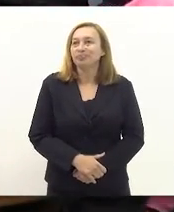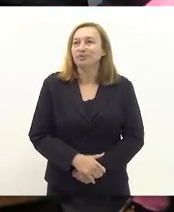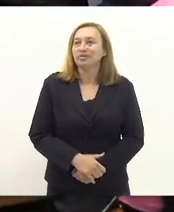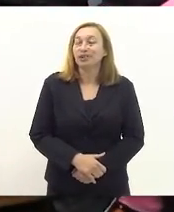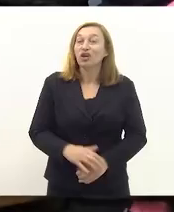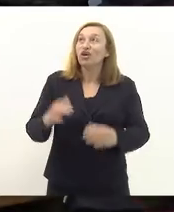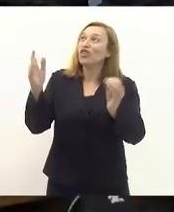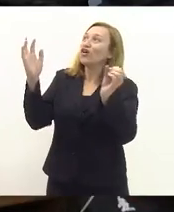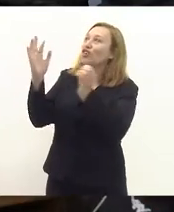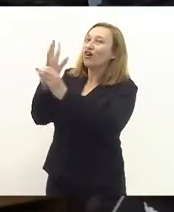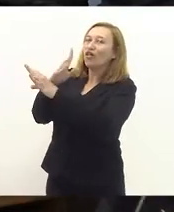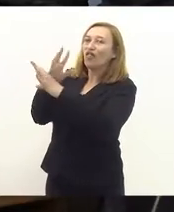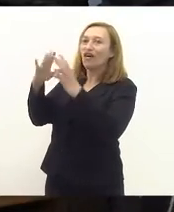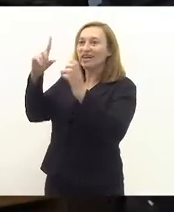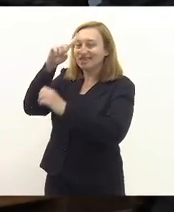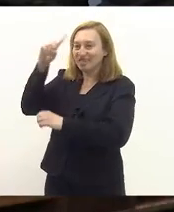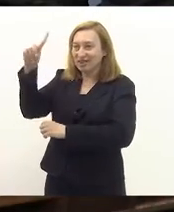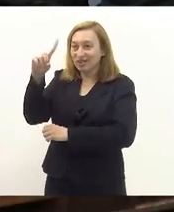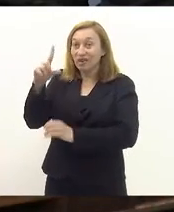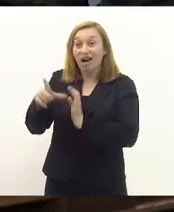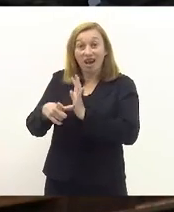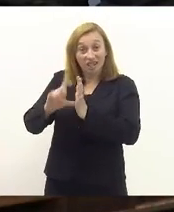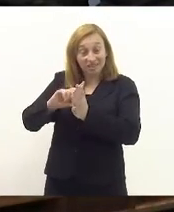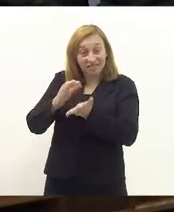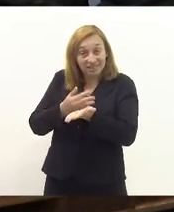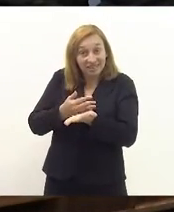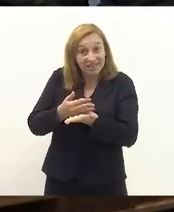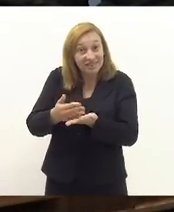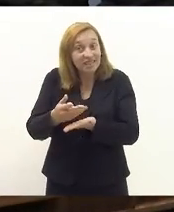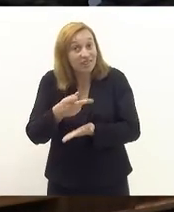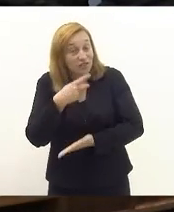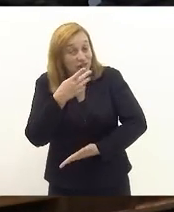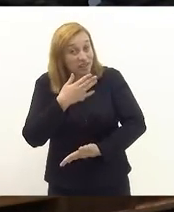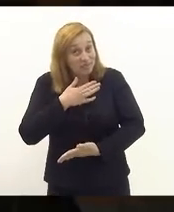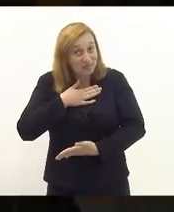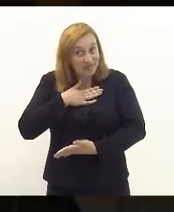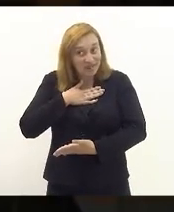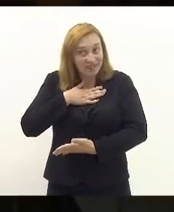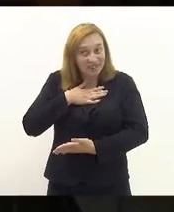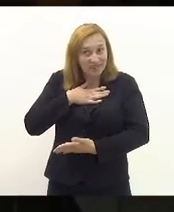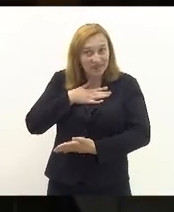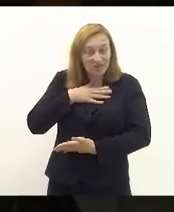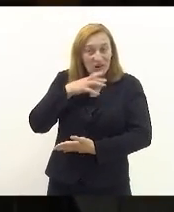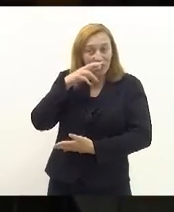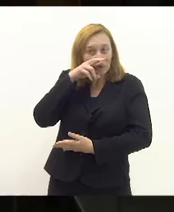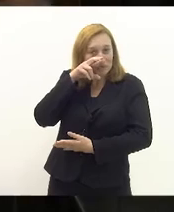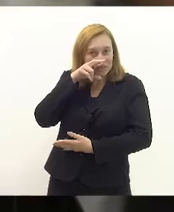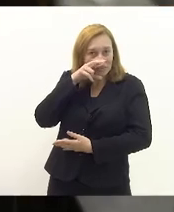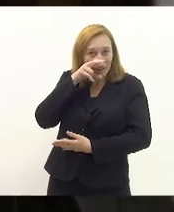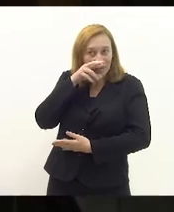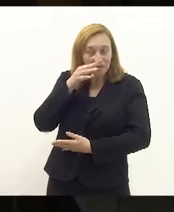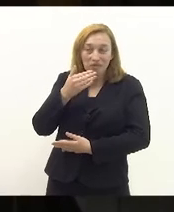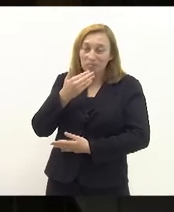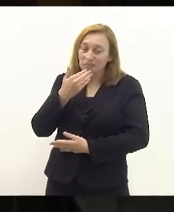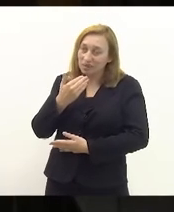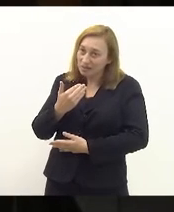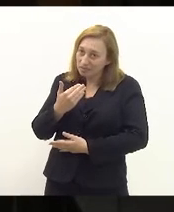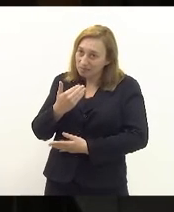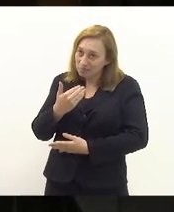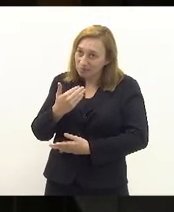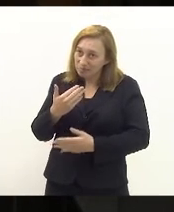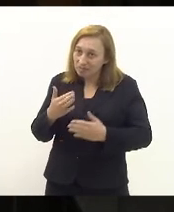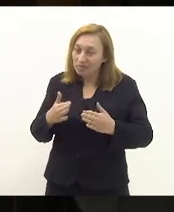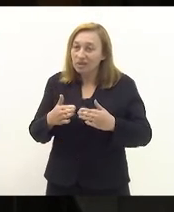glória a Deus mas eu antes de iniciar minha fala eu rosenverg peço permissão para quebrar o protocolo